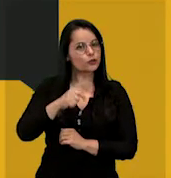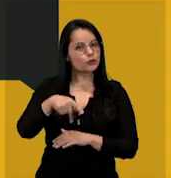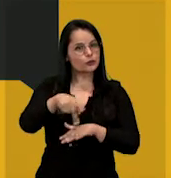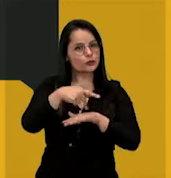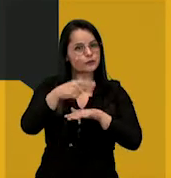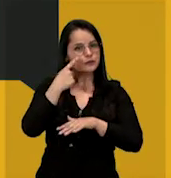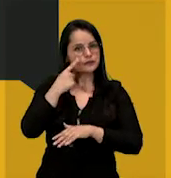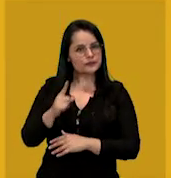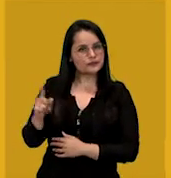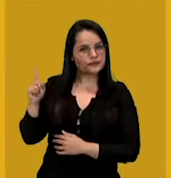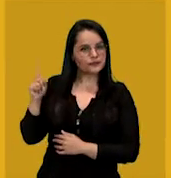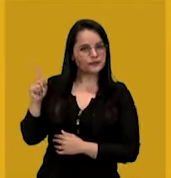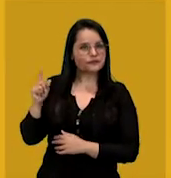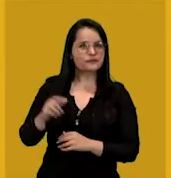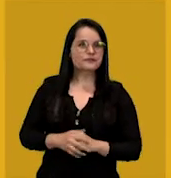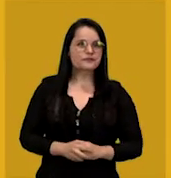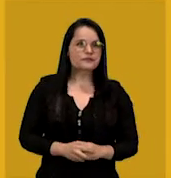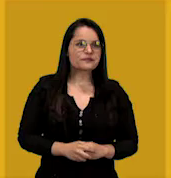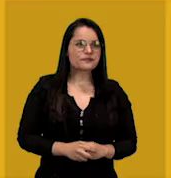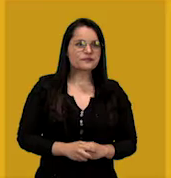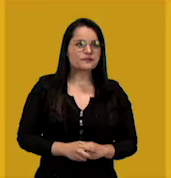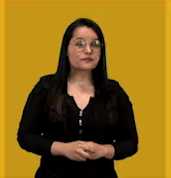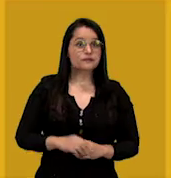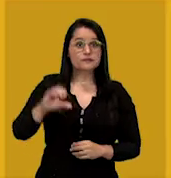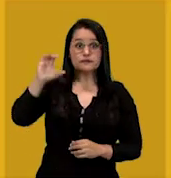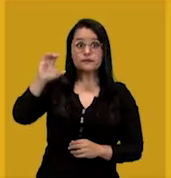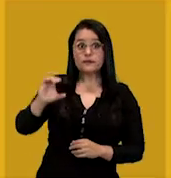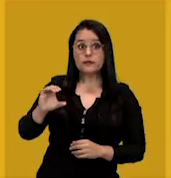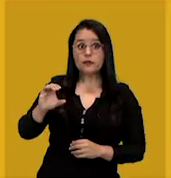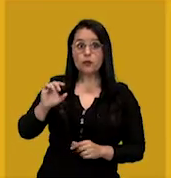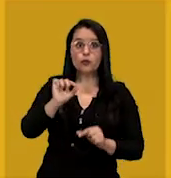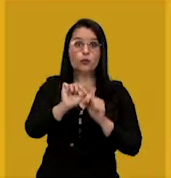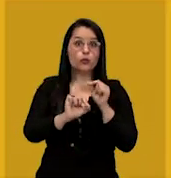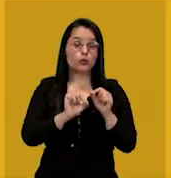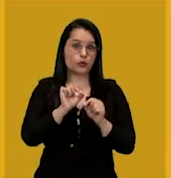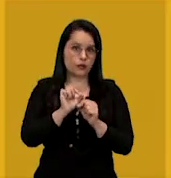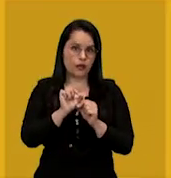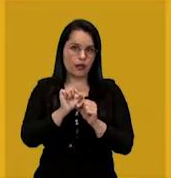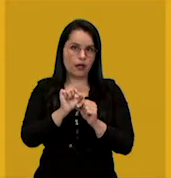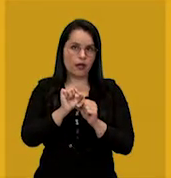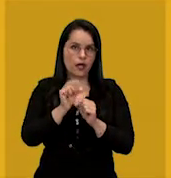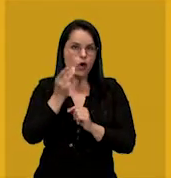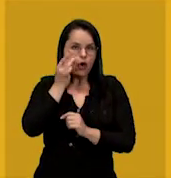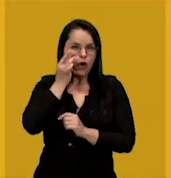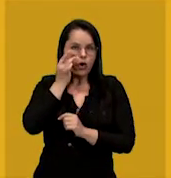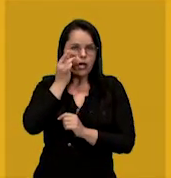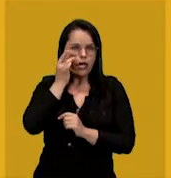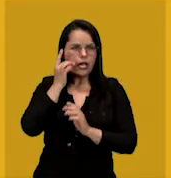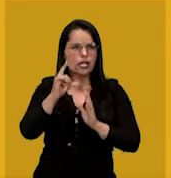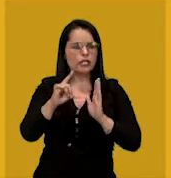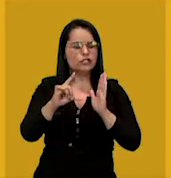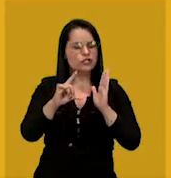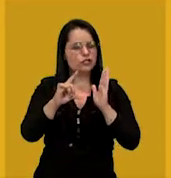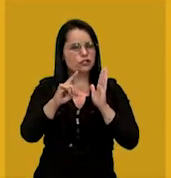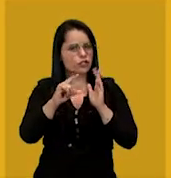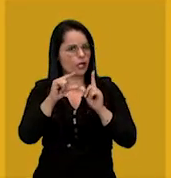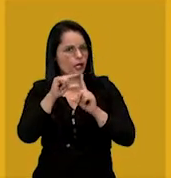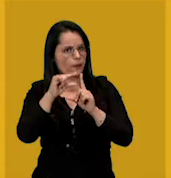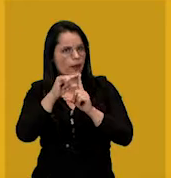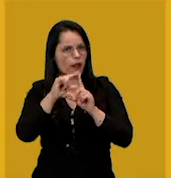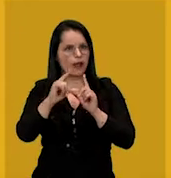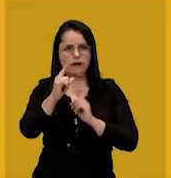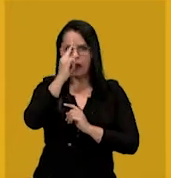país. Olha só. A cidadania, de origem latina, vem de civitas,